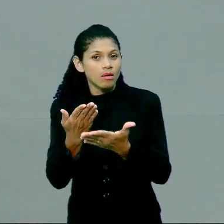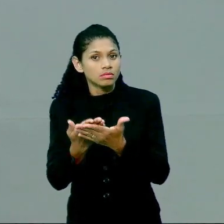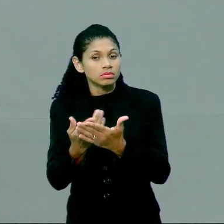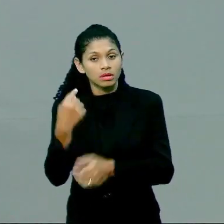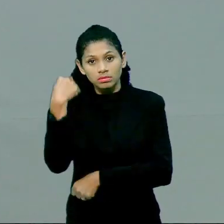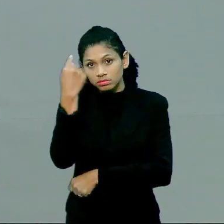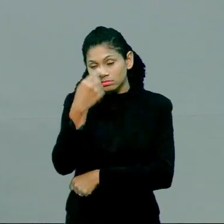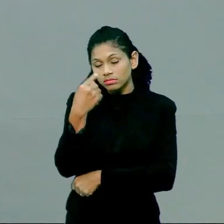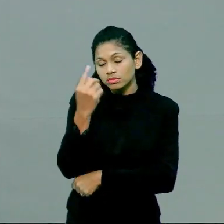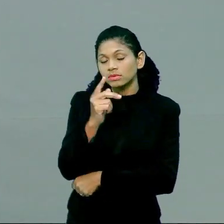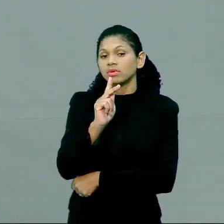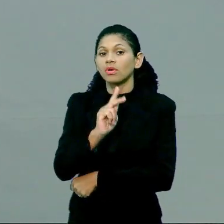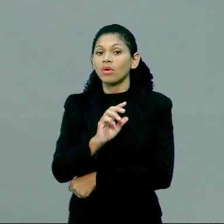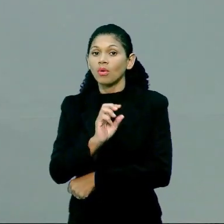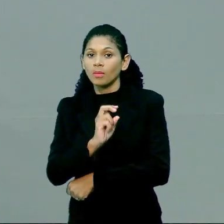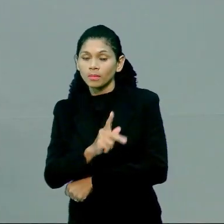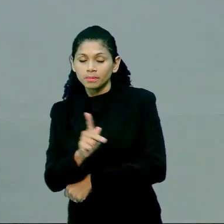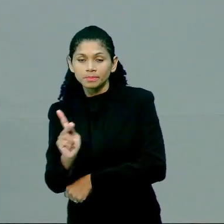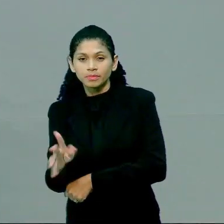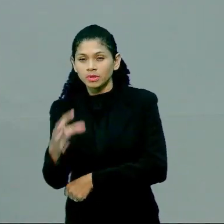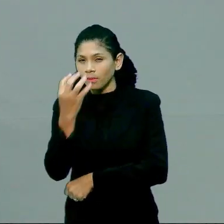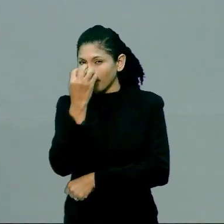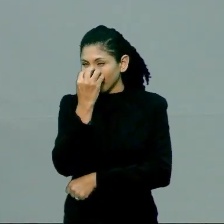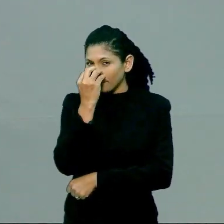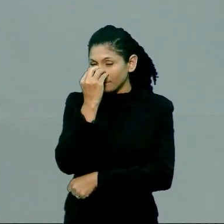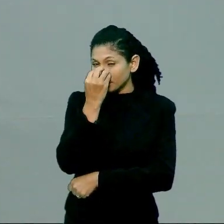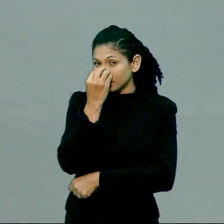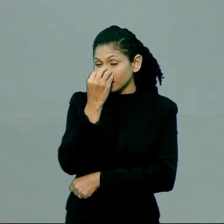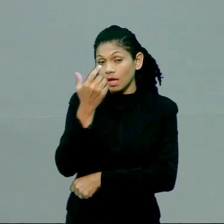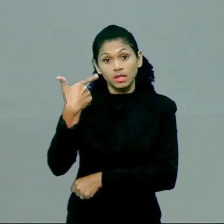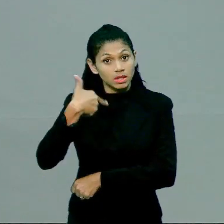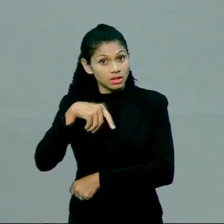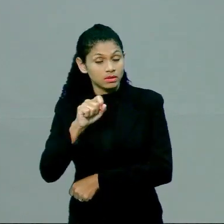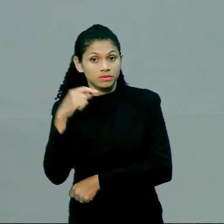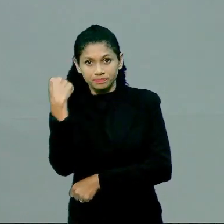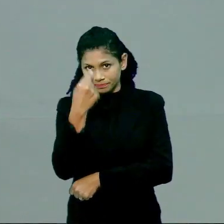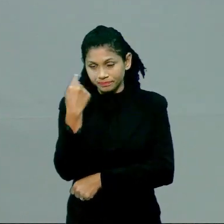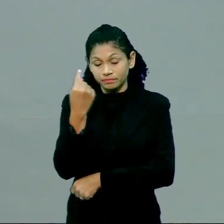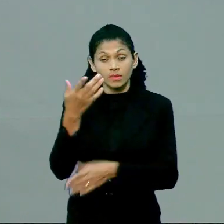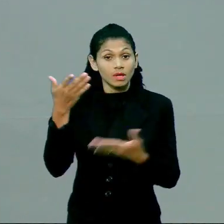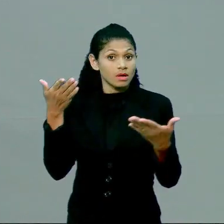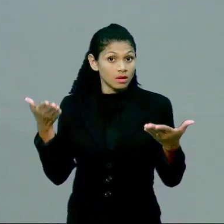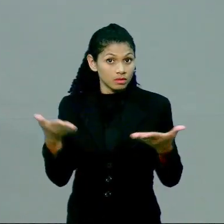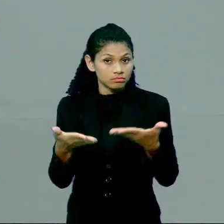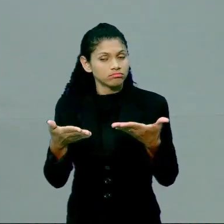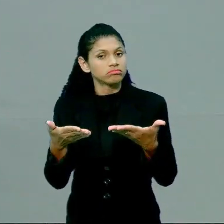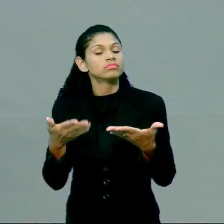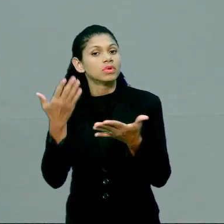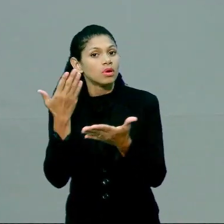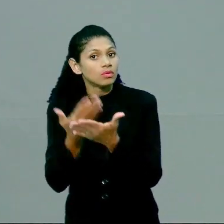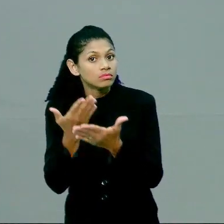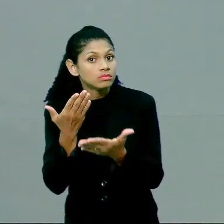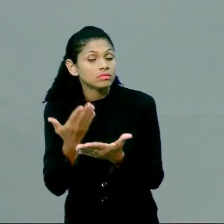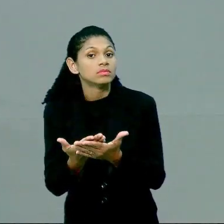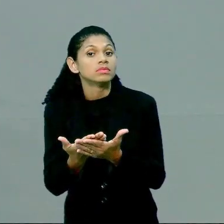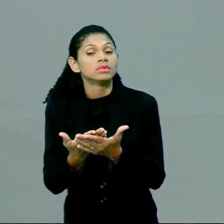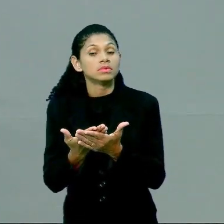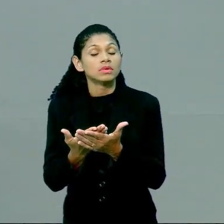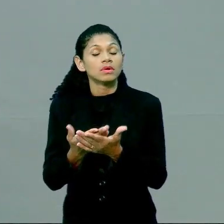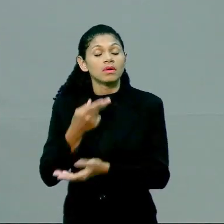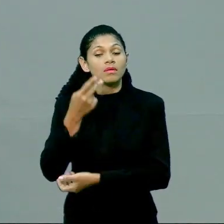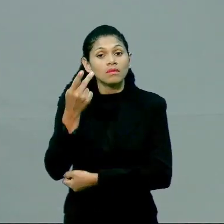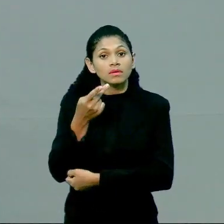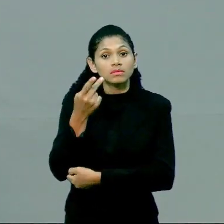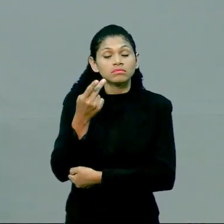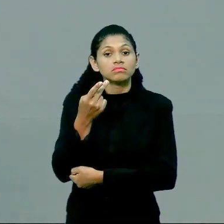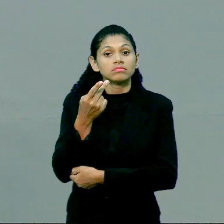o professor Daniel professor de língua espanhola galera hoje nós vamos trabalhar né e falar aí sobre